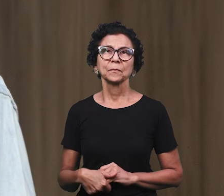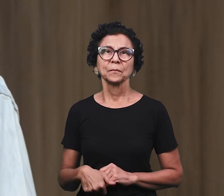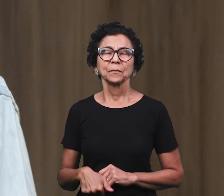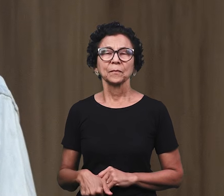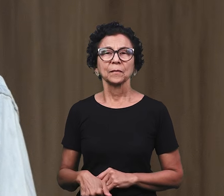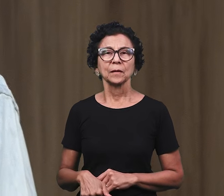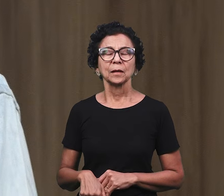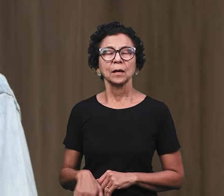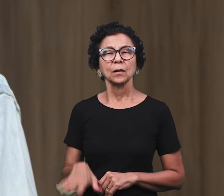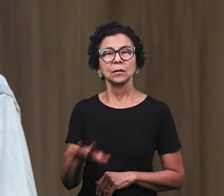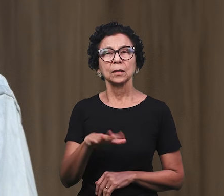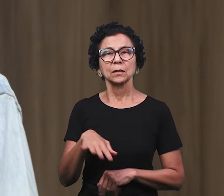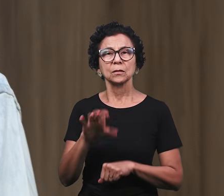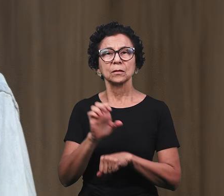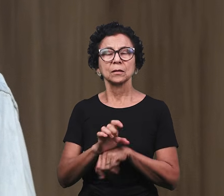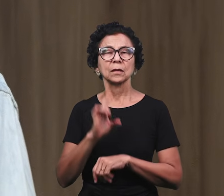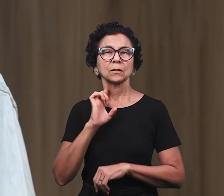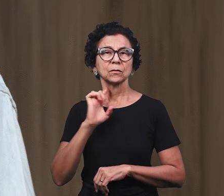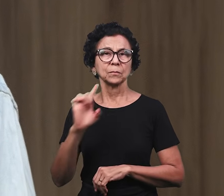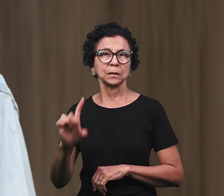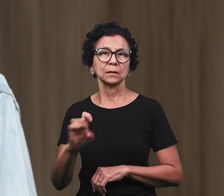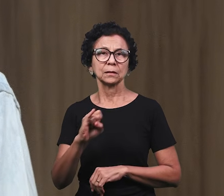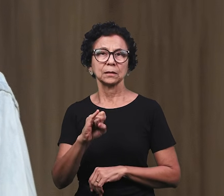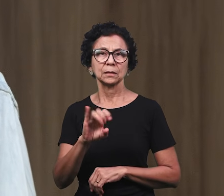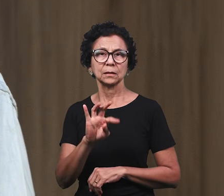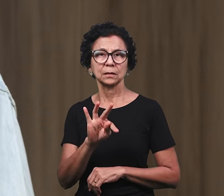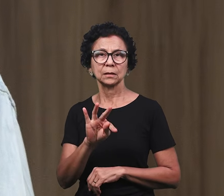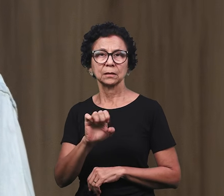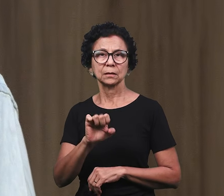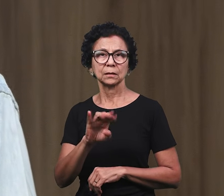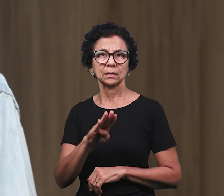Minas Gerais. E é muito comum